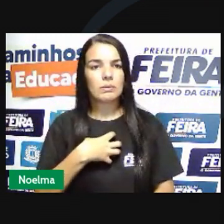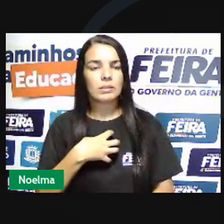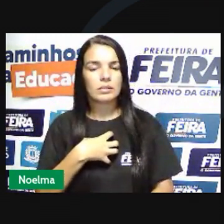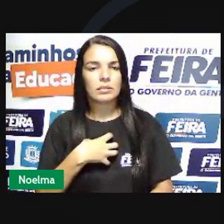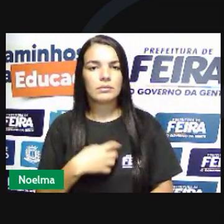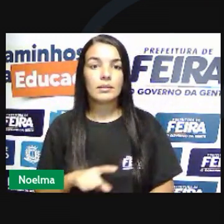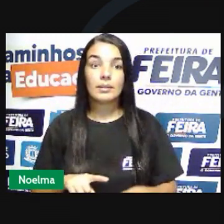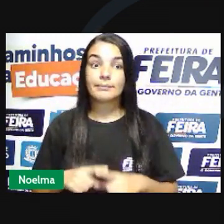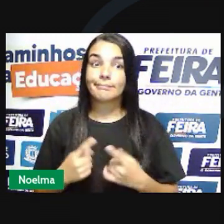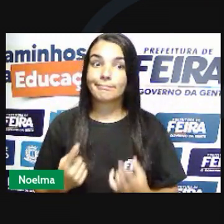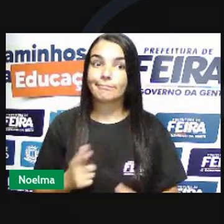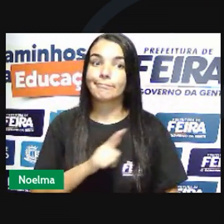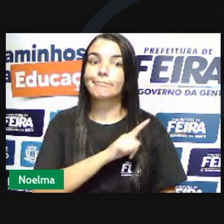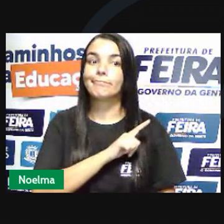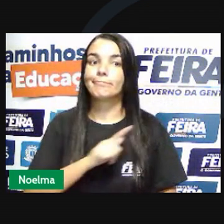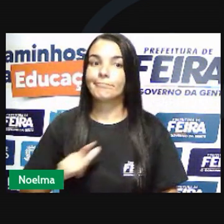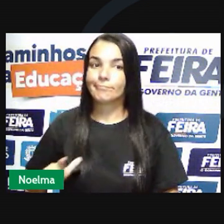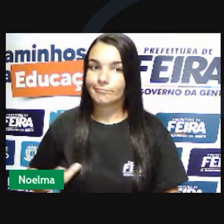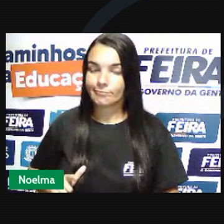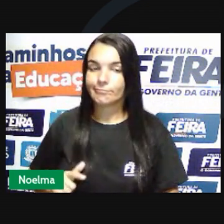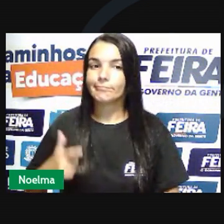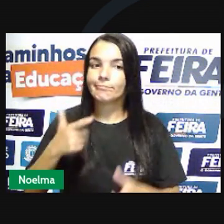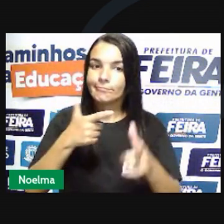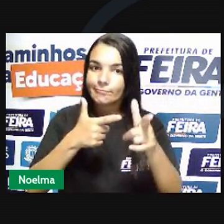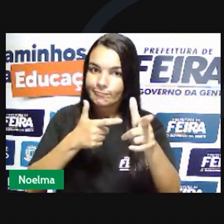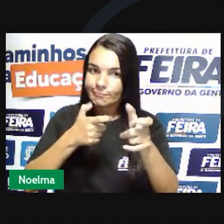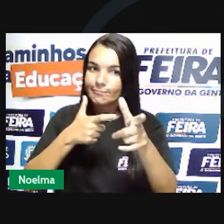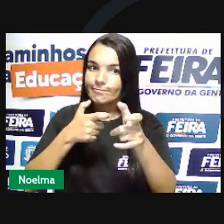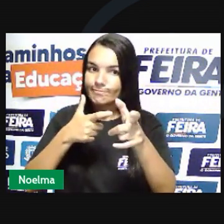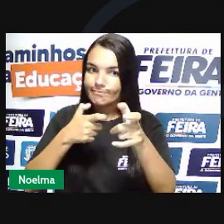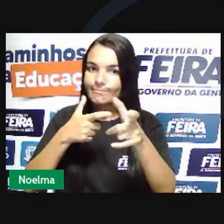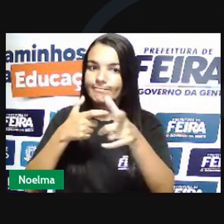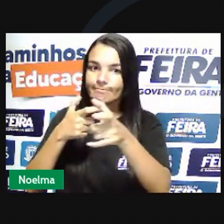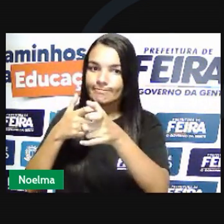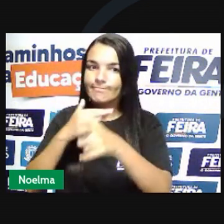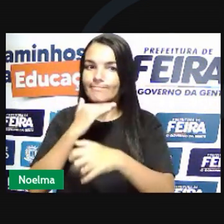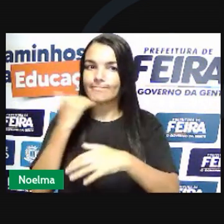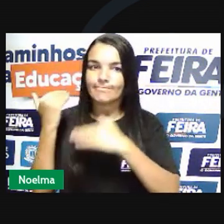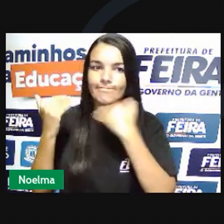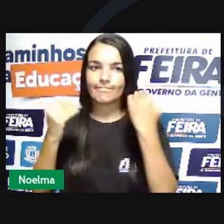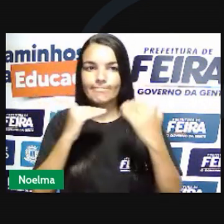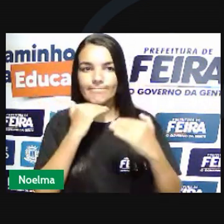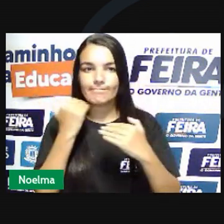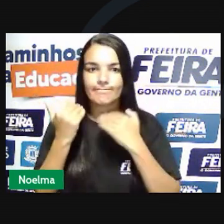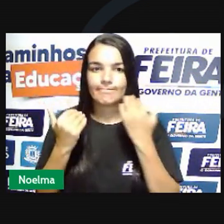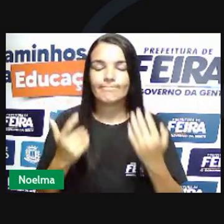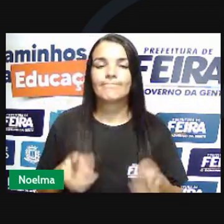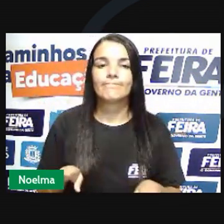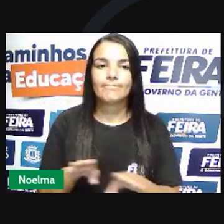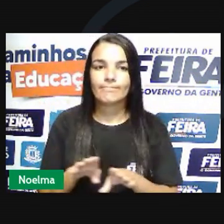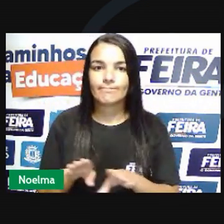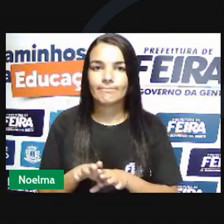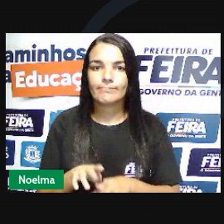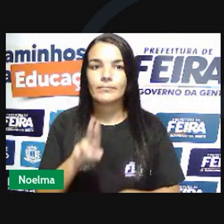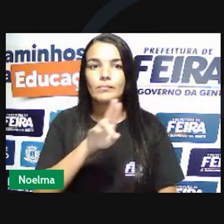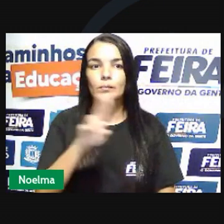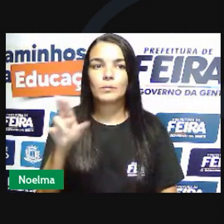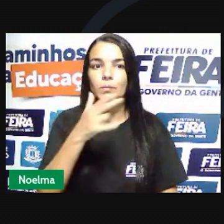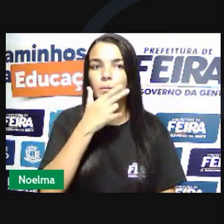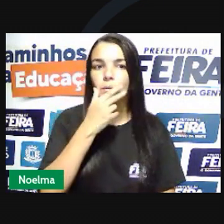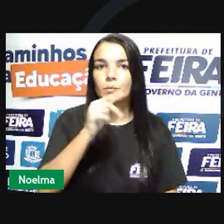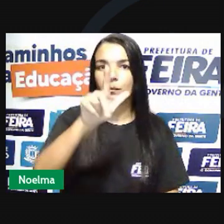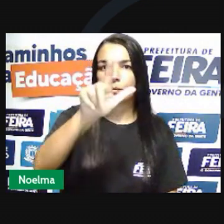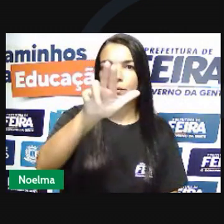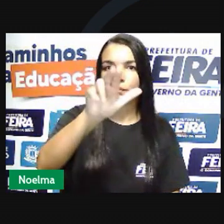do governo foi mais rápida e violenta, conseguindo dispersar o movimento ainda no seu início. O soldado Luiz Gonzaga, um